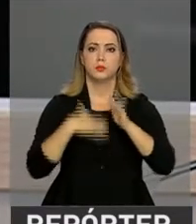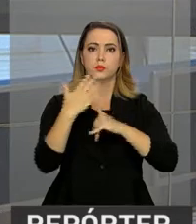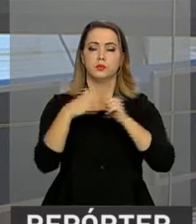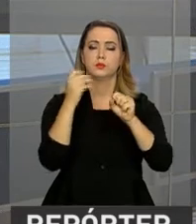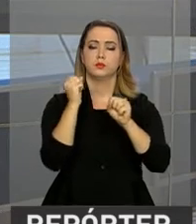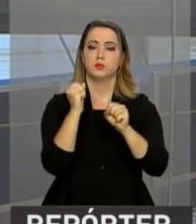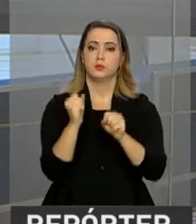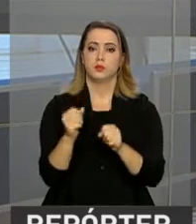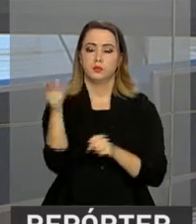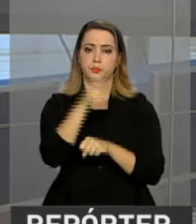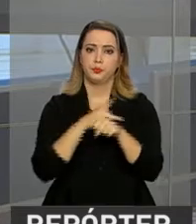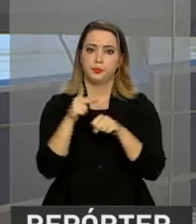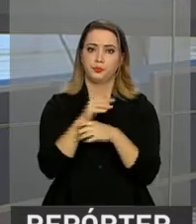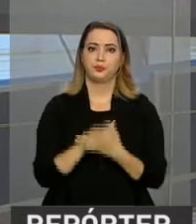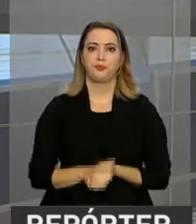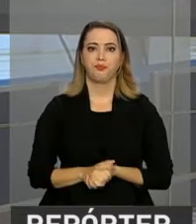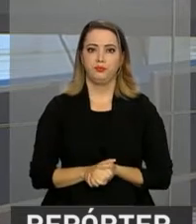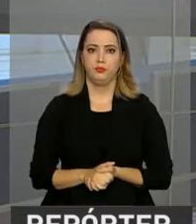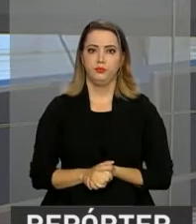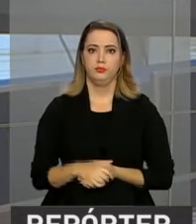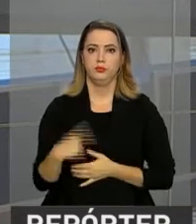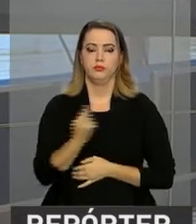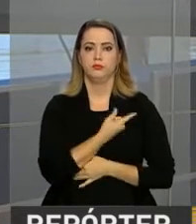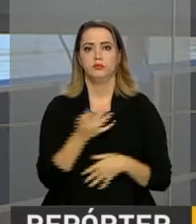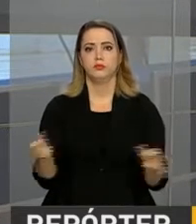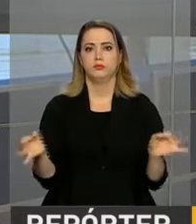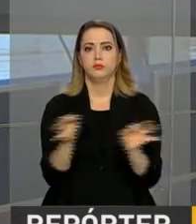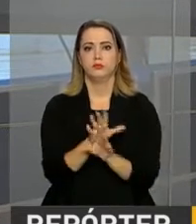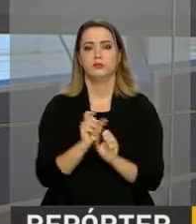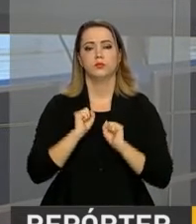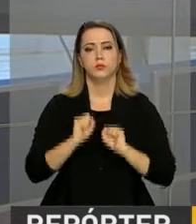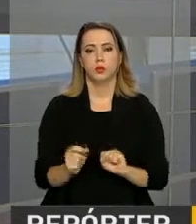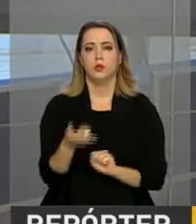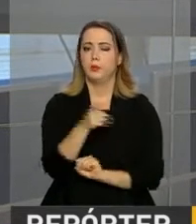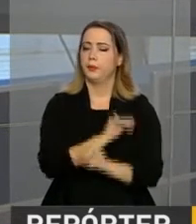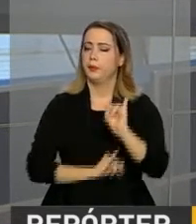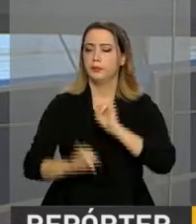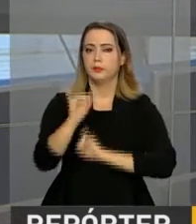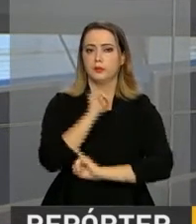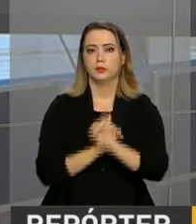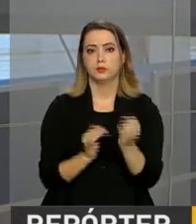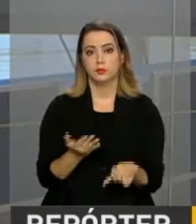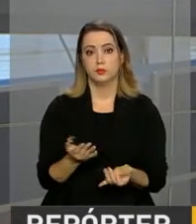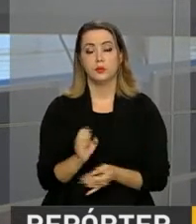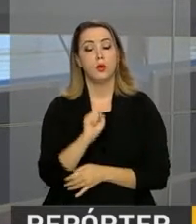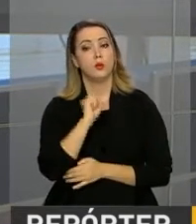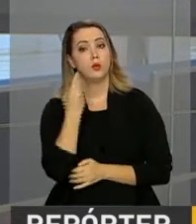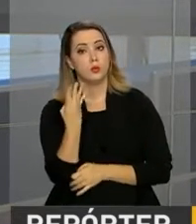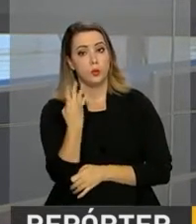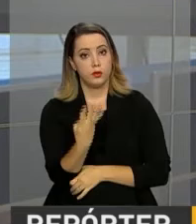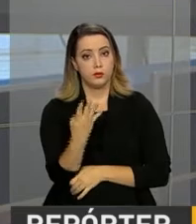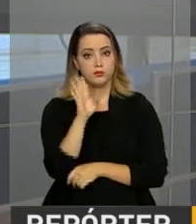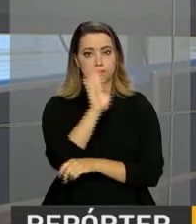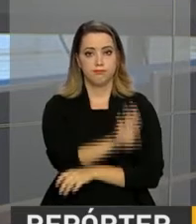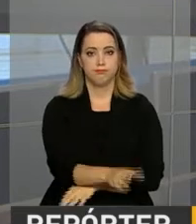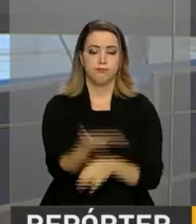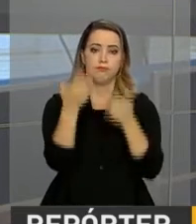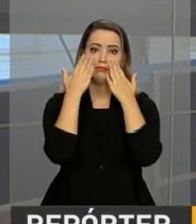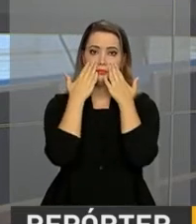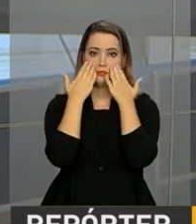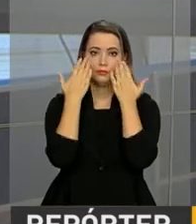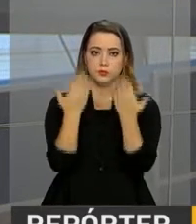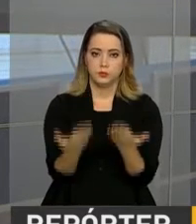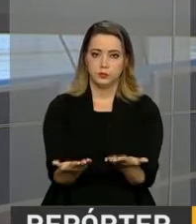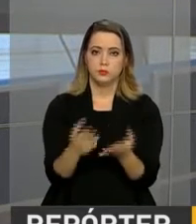crescer. Esta edição do Repórter NBR termina aqui, mas podemos voltar a qualquer momento com outras informações ou às 16h, na